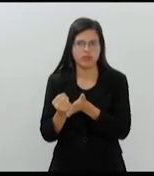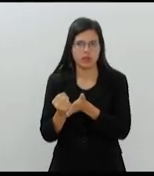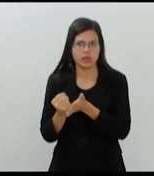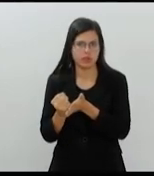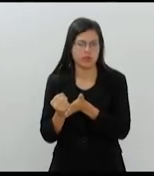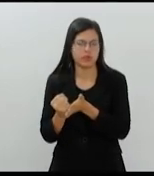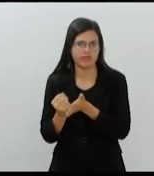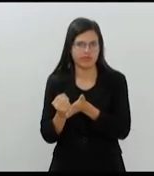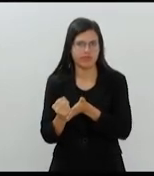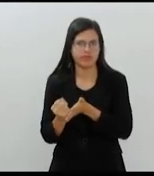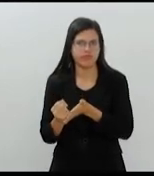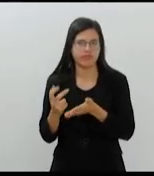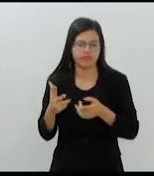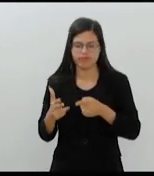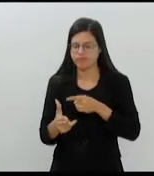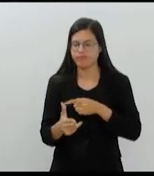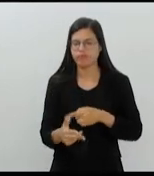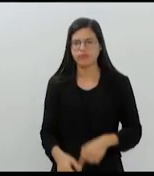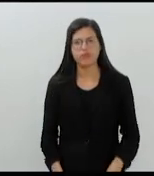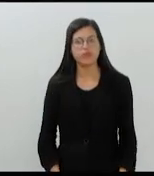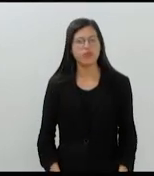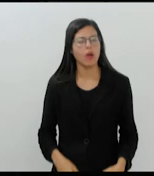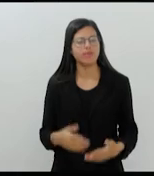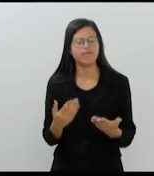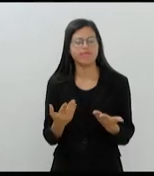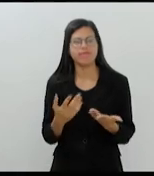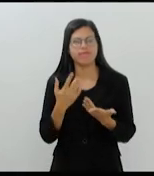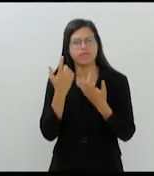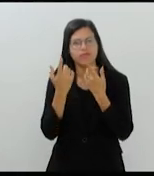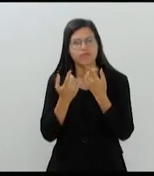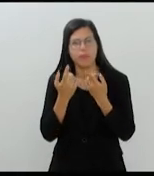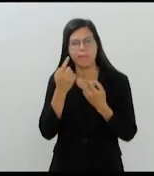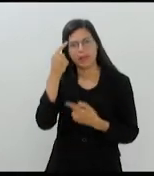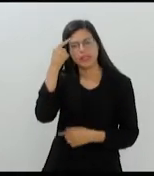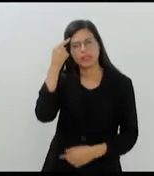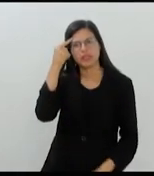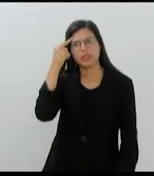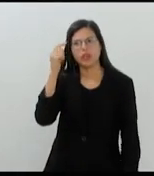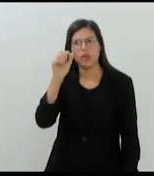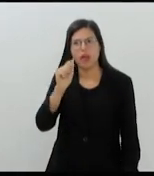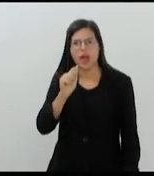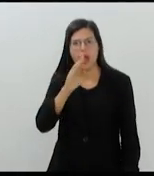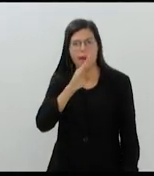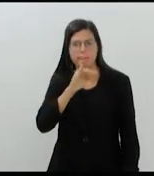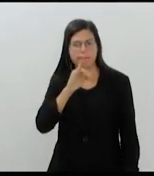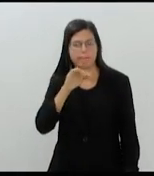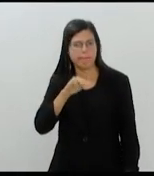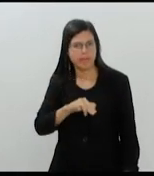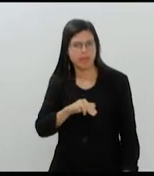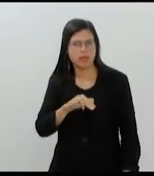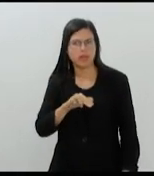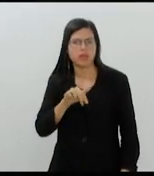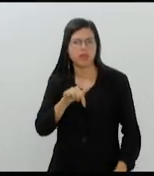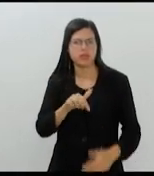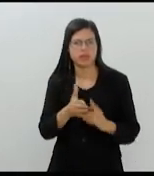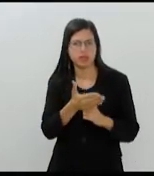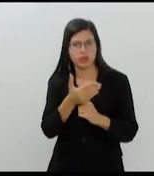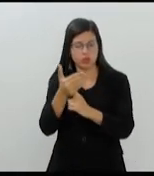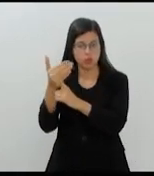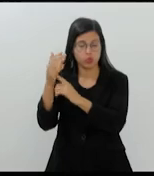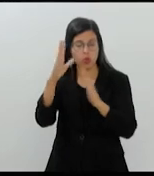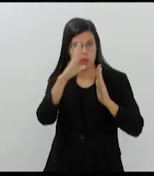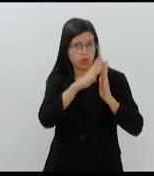pergunto, uma tecnologia, a BIM, é um modelo que